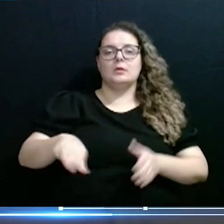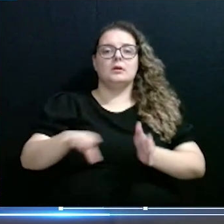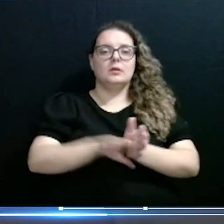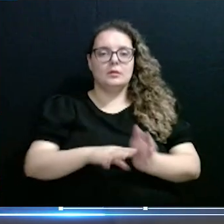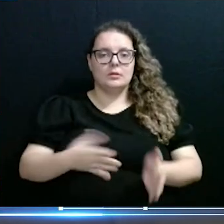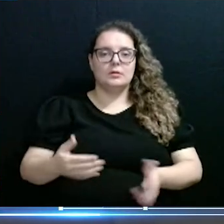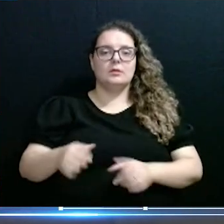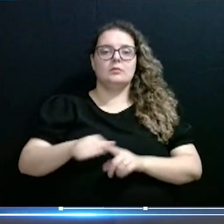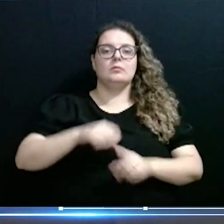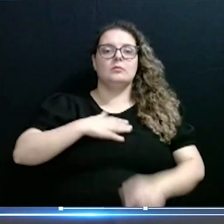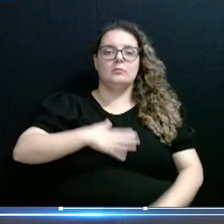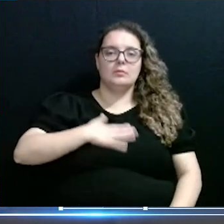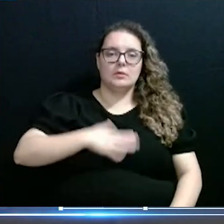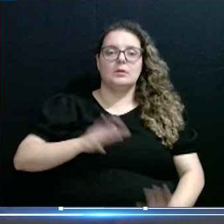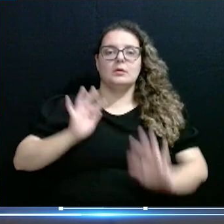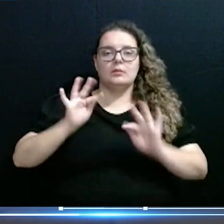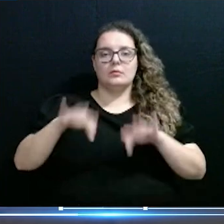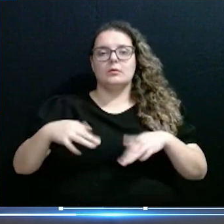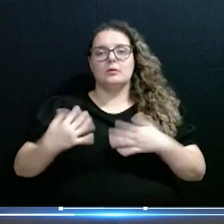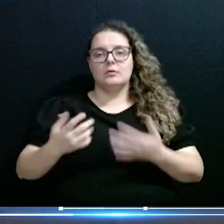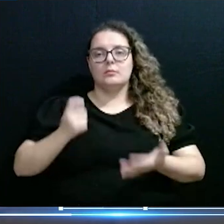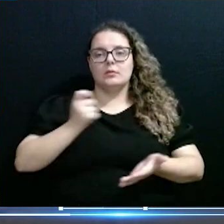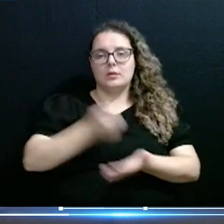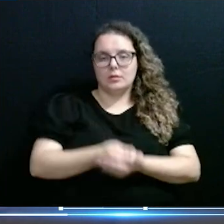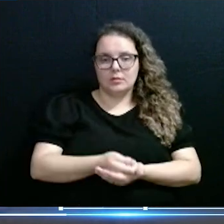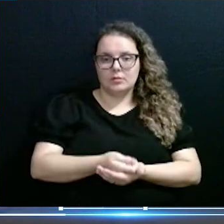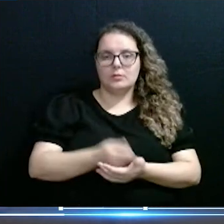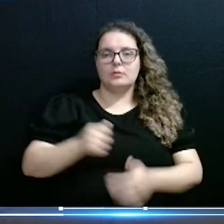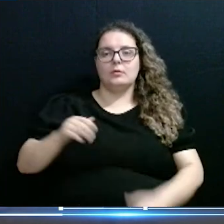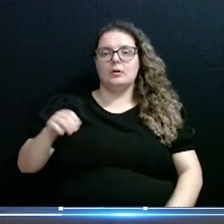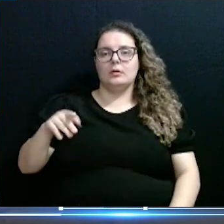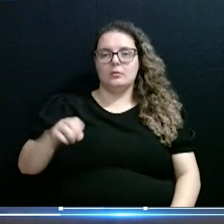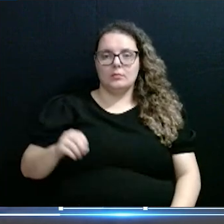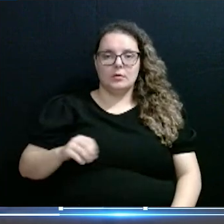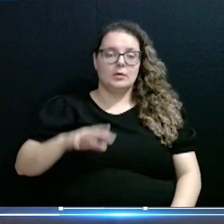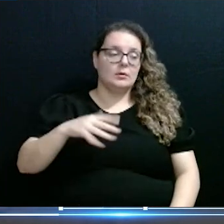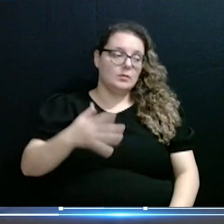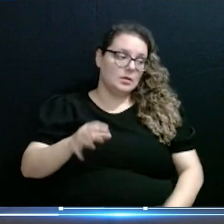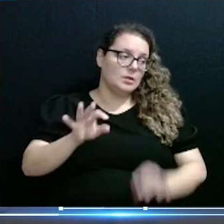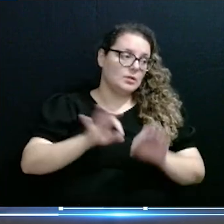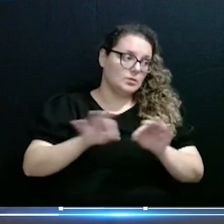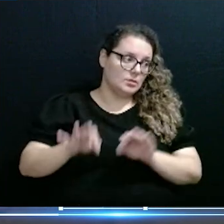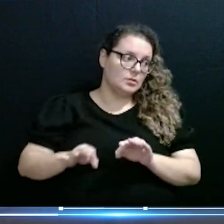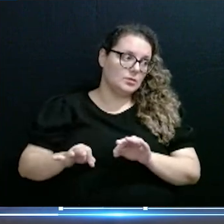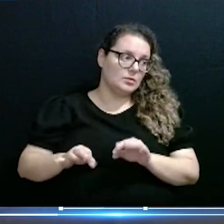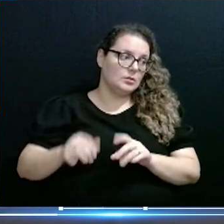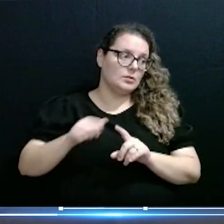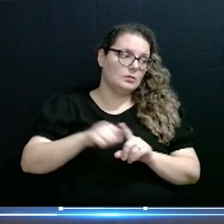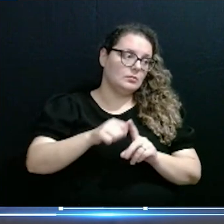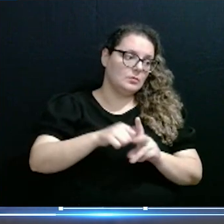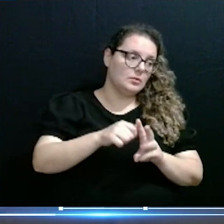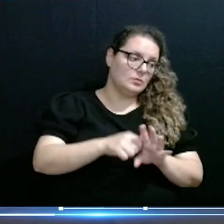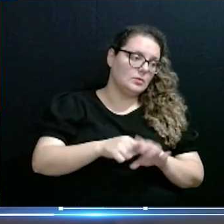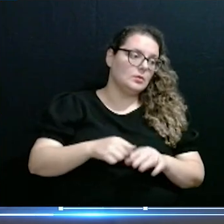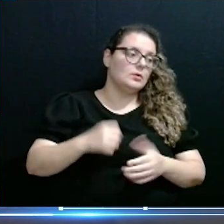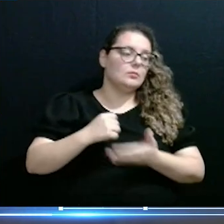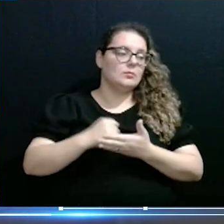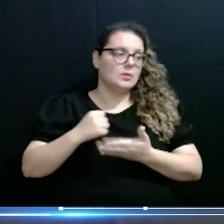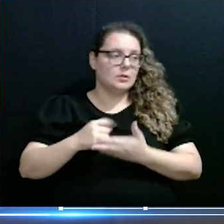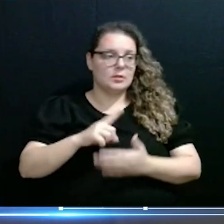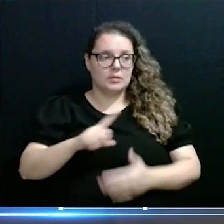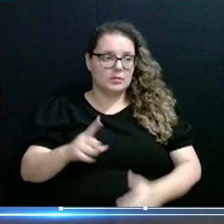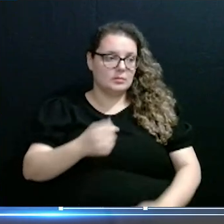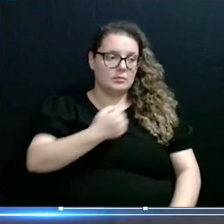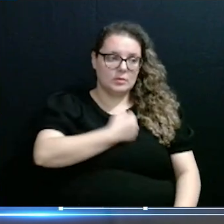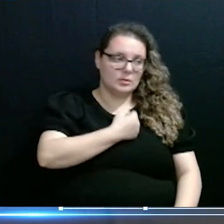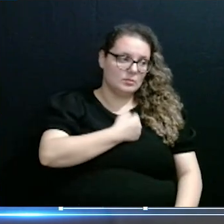chegar agosto. Então, agosto eles encerram o pagamento desse abono. Esse calendário ele é organizado pelo mês de nascimento do trabalhador, né? Como você falou, não Isso. pelo